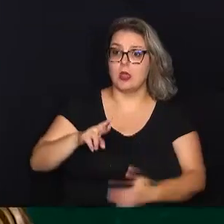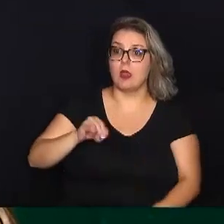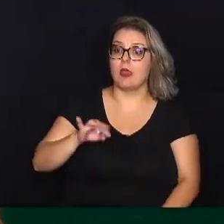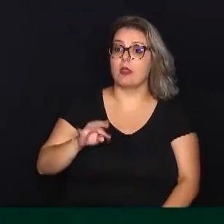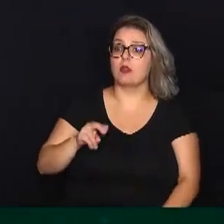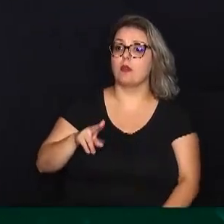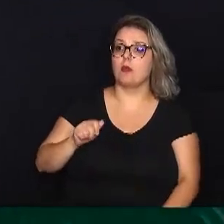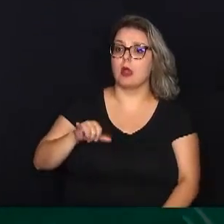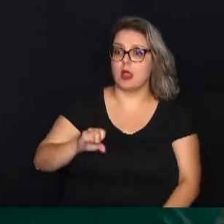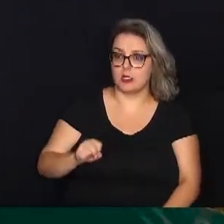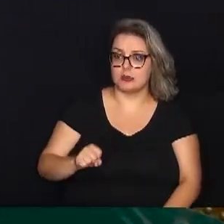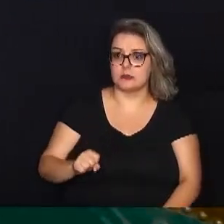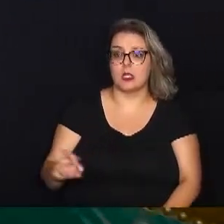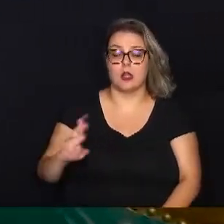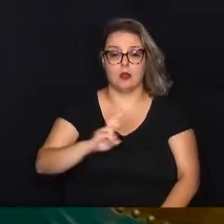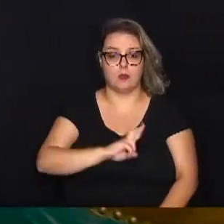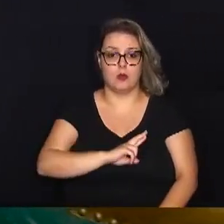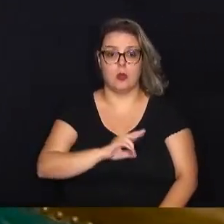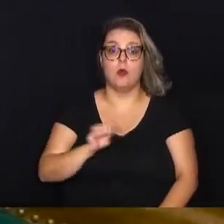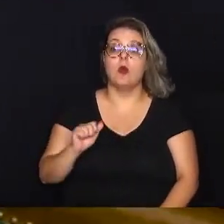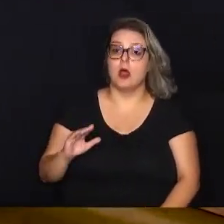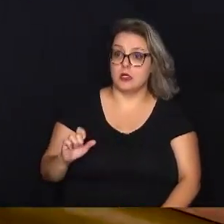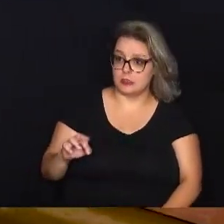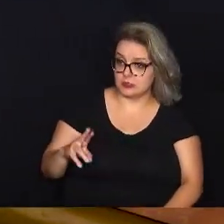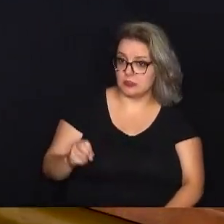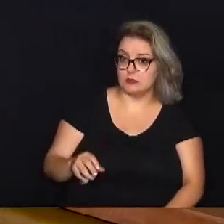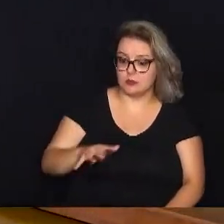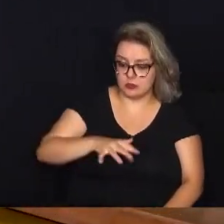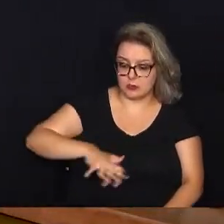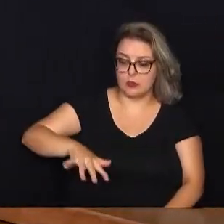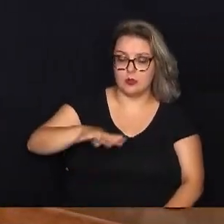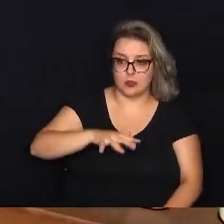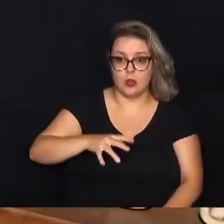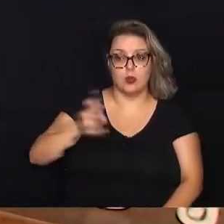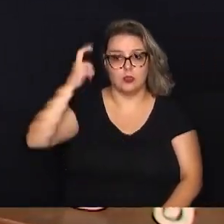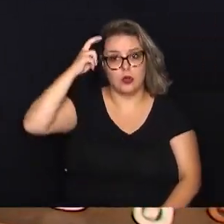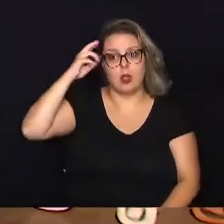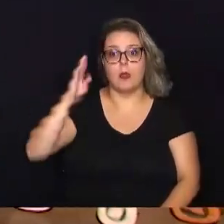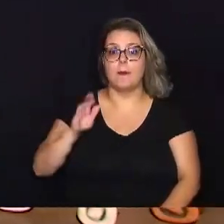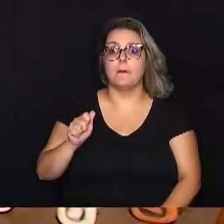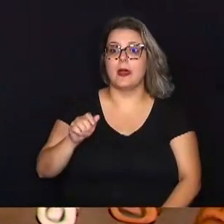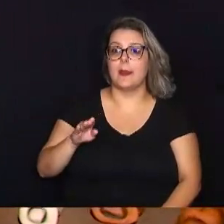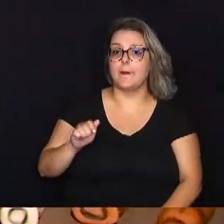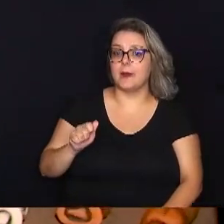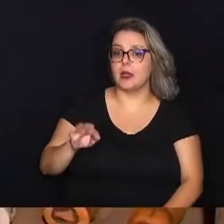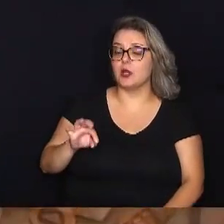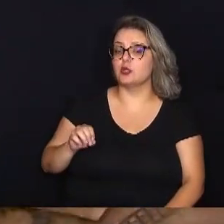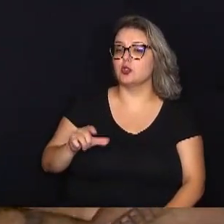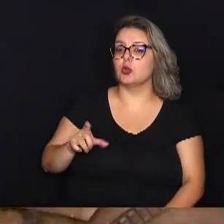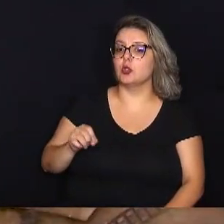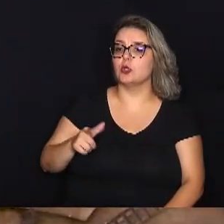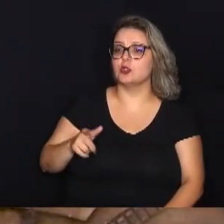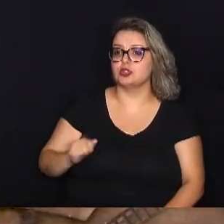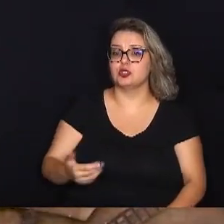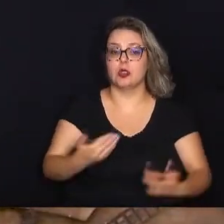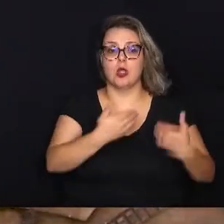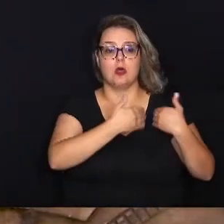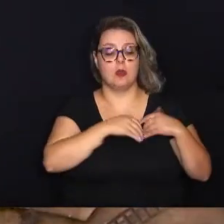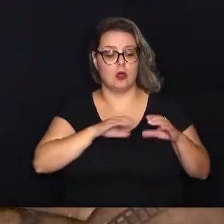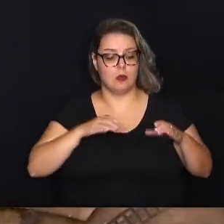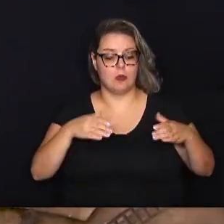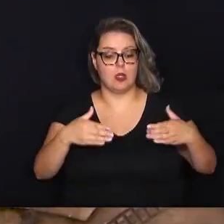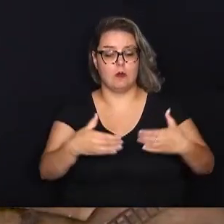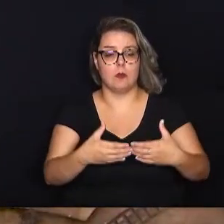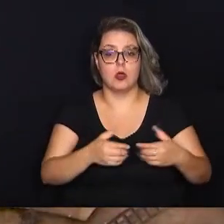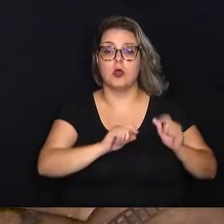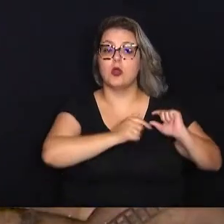em rituais religiosos. O acervo é do Instituto Cultural Babatologia, em Campinas, que tem como mantenedora